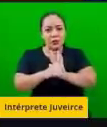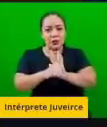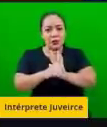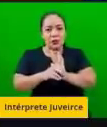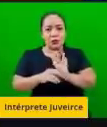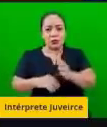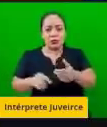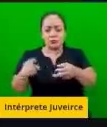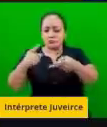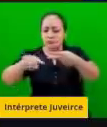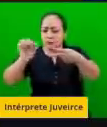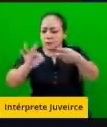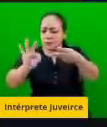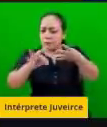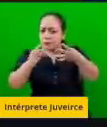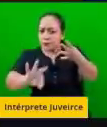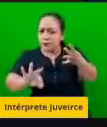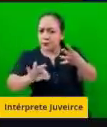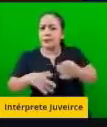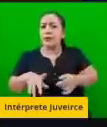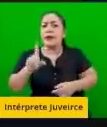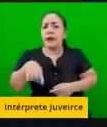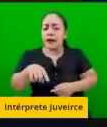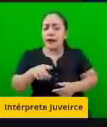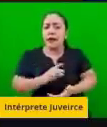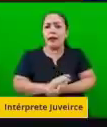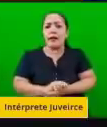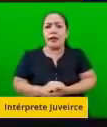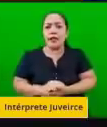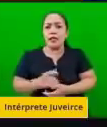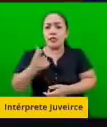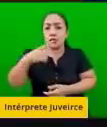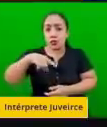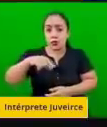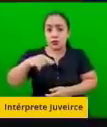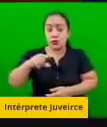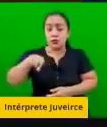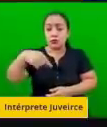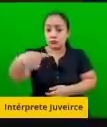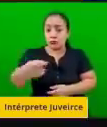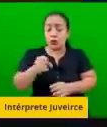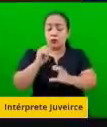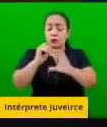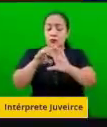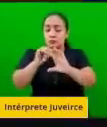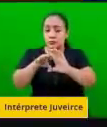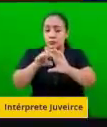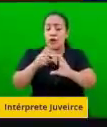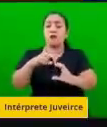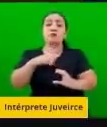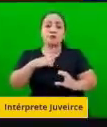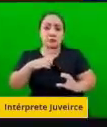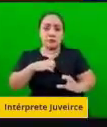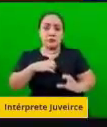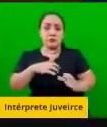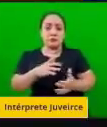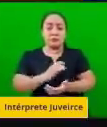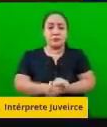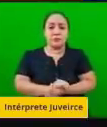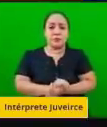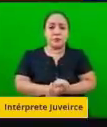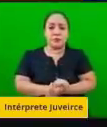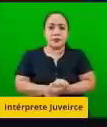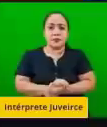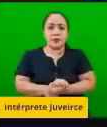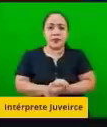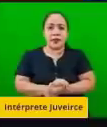falei anteriormente para vocês, nós iremos disponibilizar no nosso blog. nesse momento da nossa conversa, nós